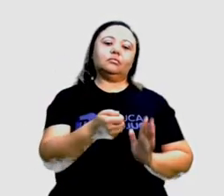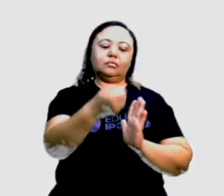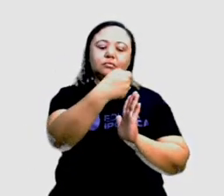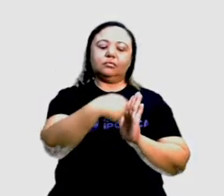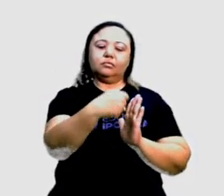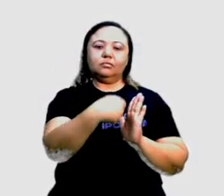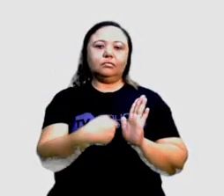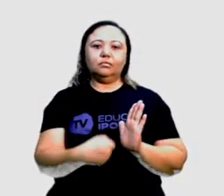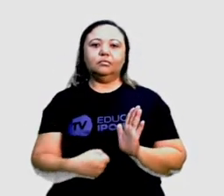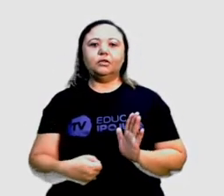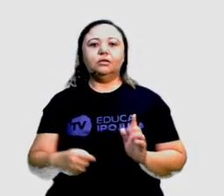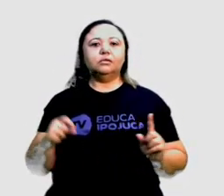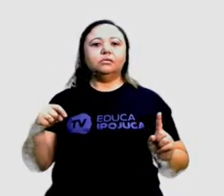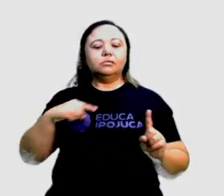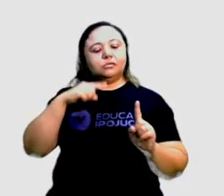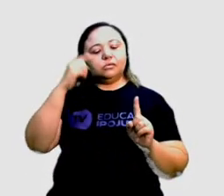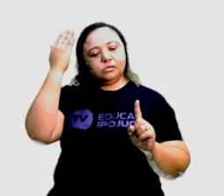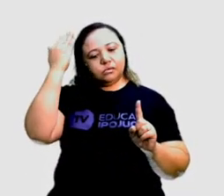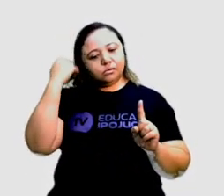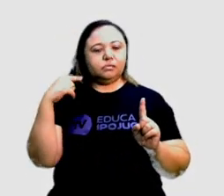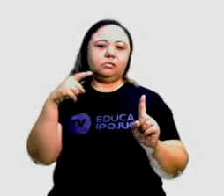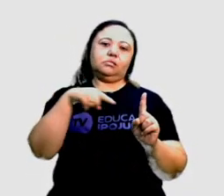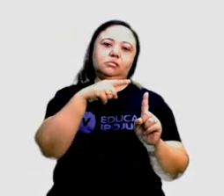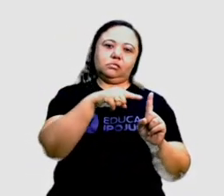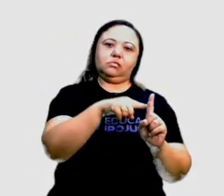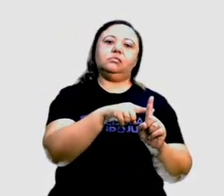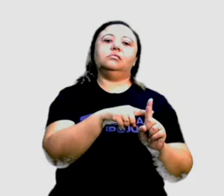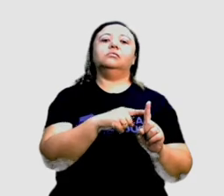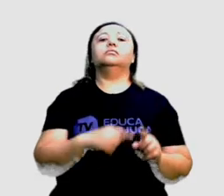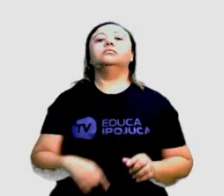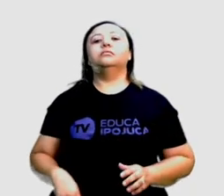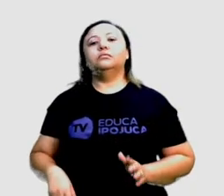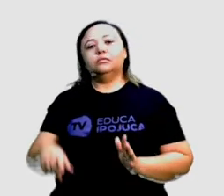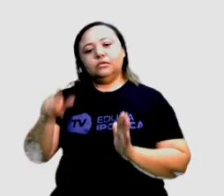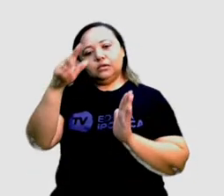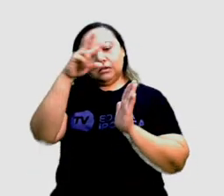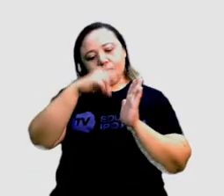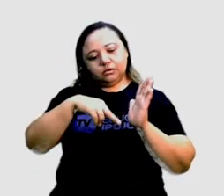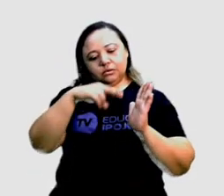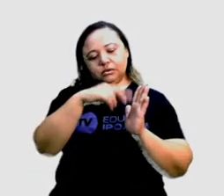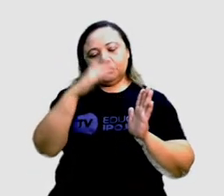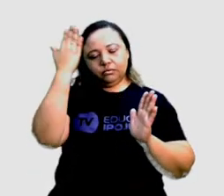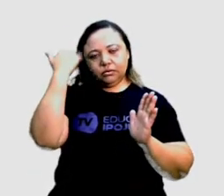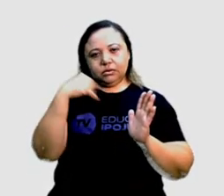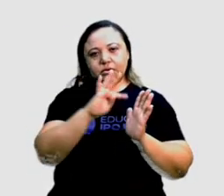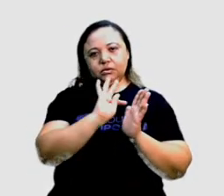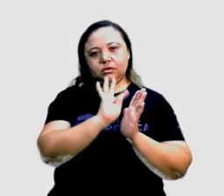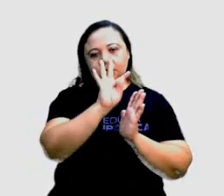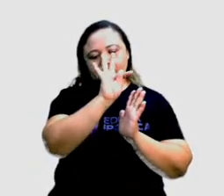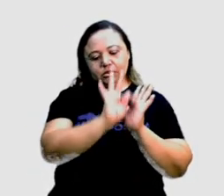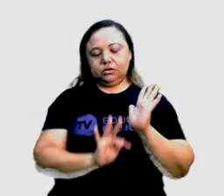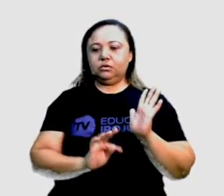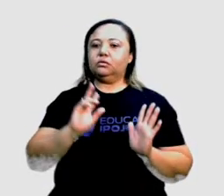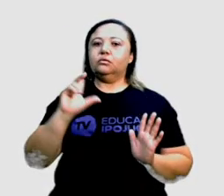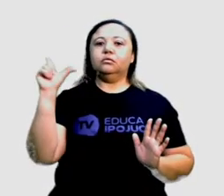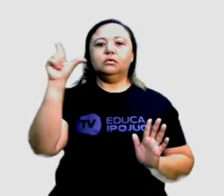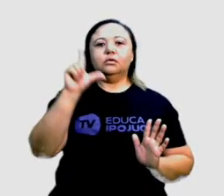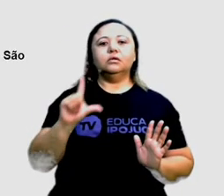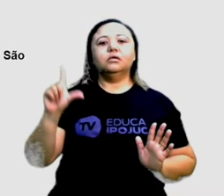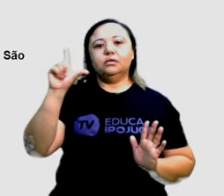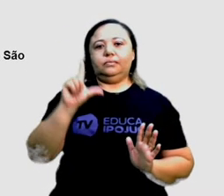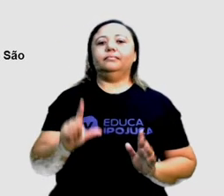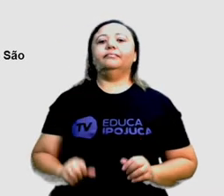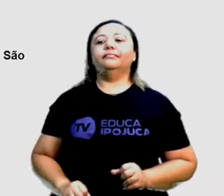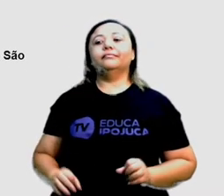história e reconhecermos em textos literários os elementos que ajudam a identificar o tipo de narrador,